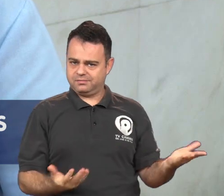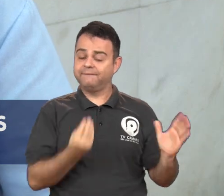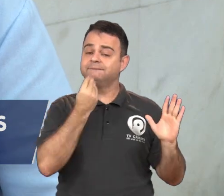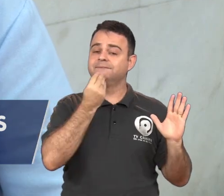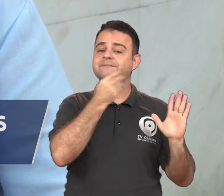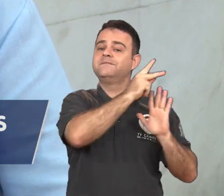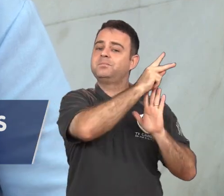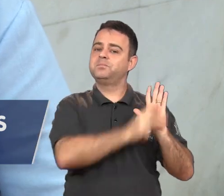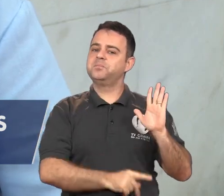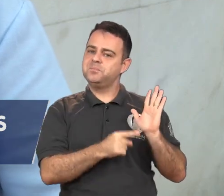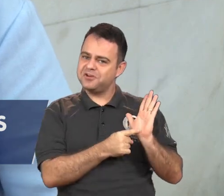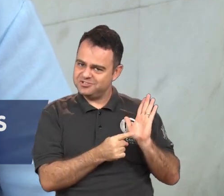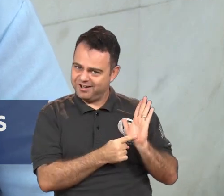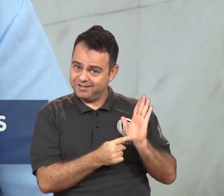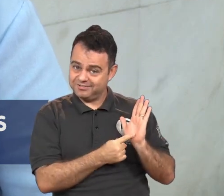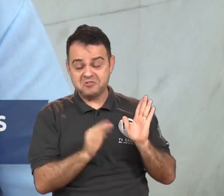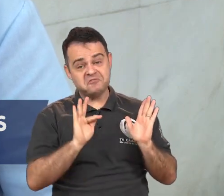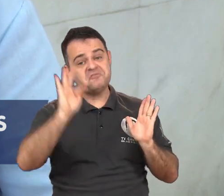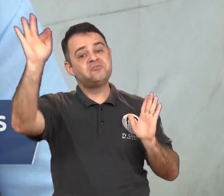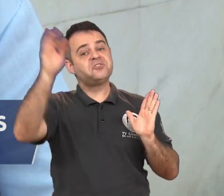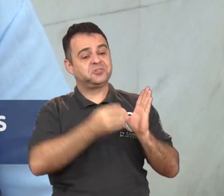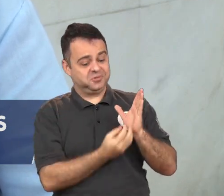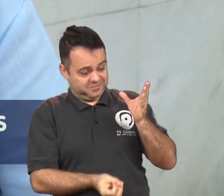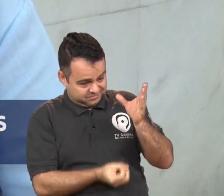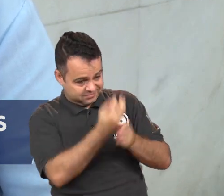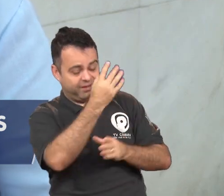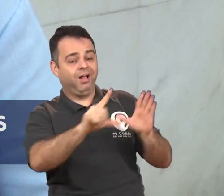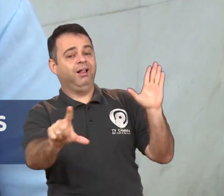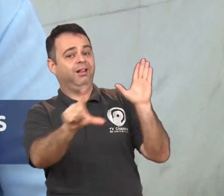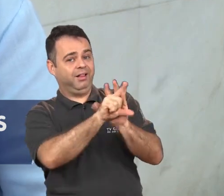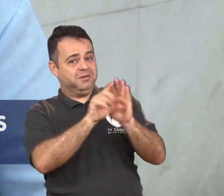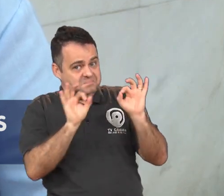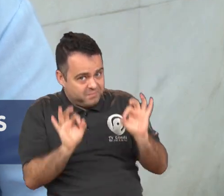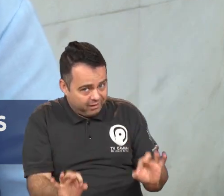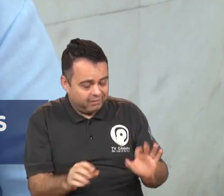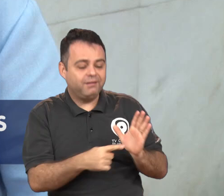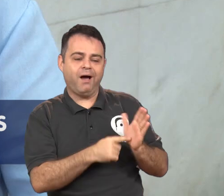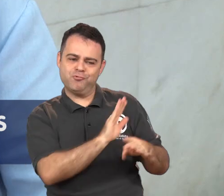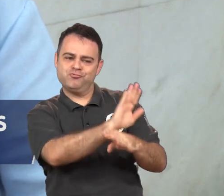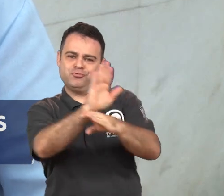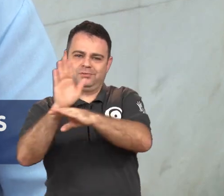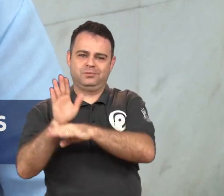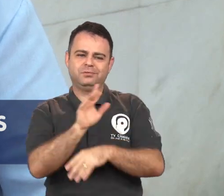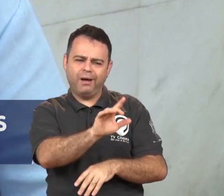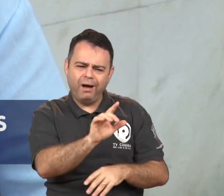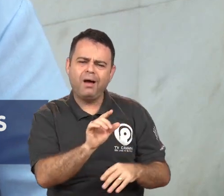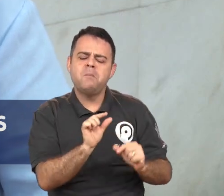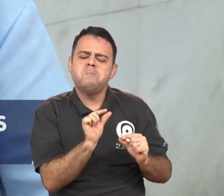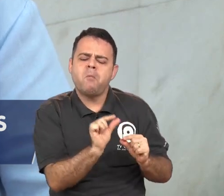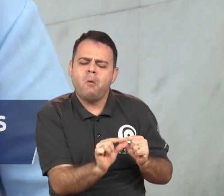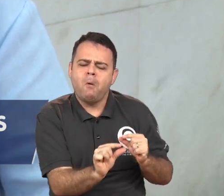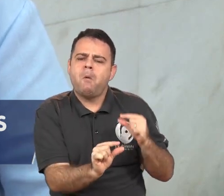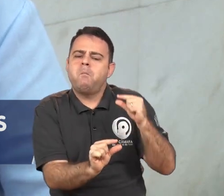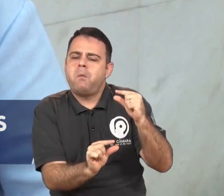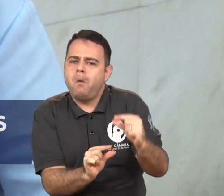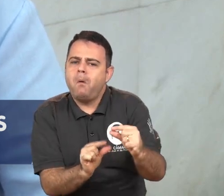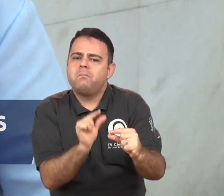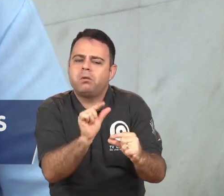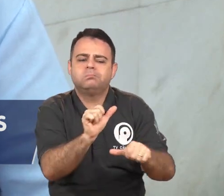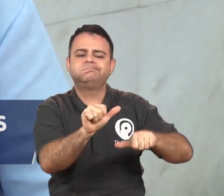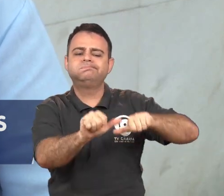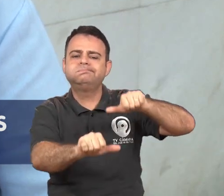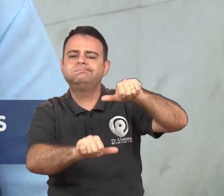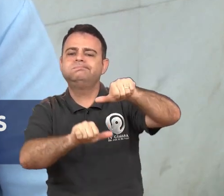vamos conseguir trabalhar. É a pontinha do iceberg. É a gente fazendo mudanças pouco a